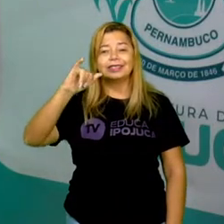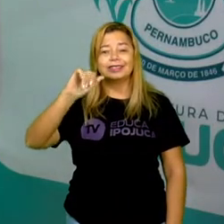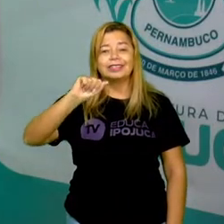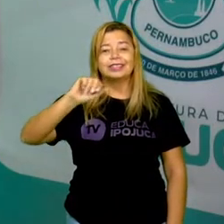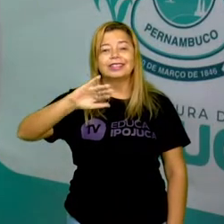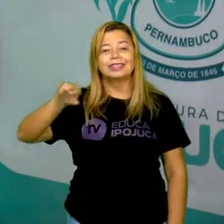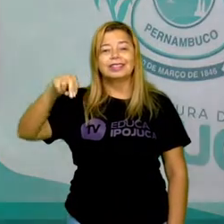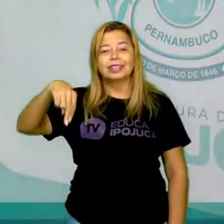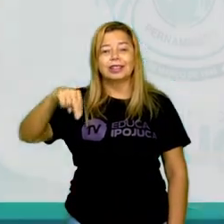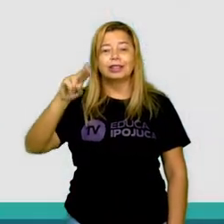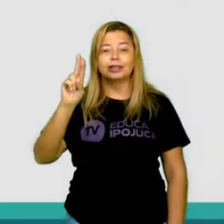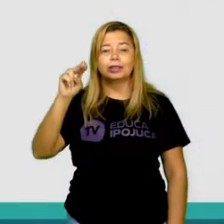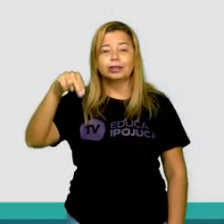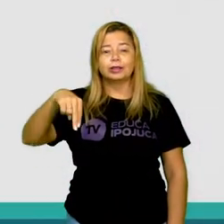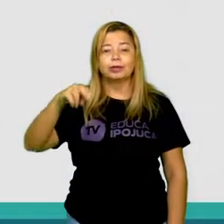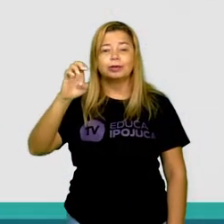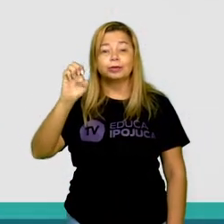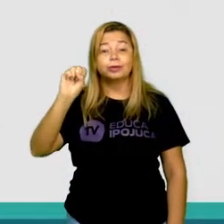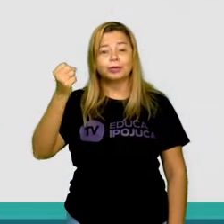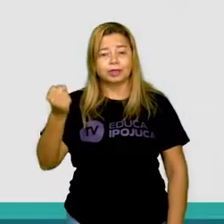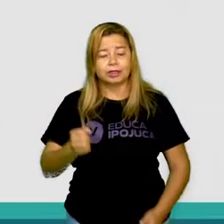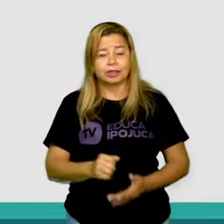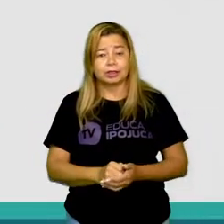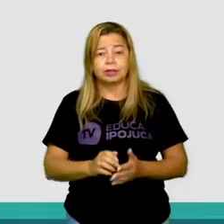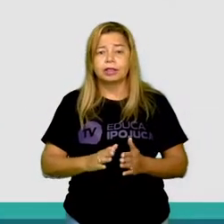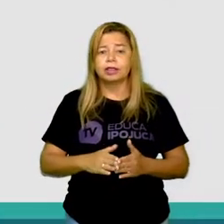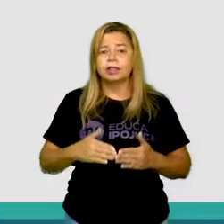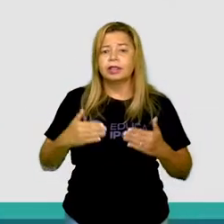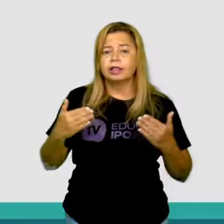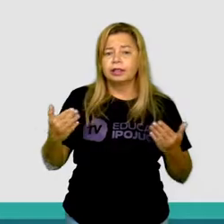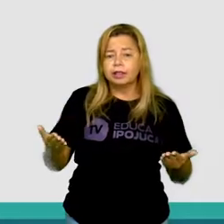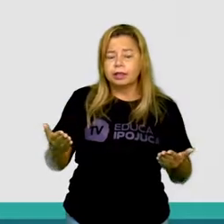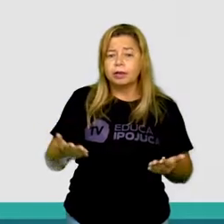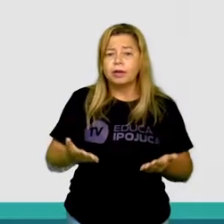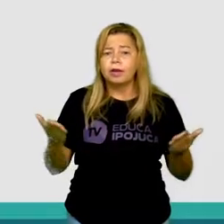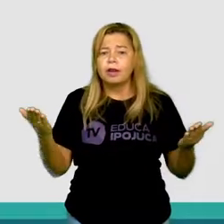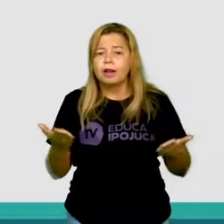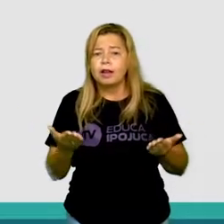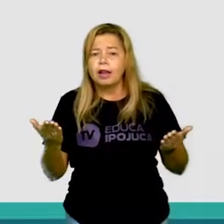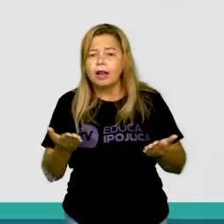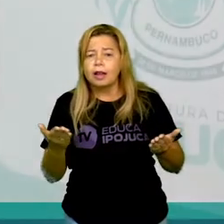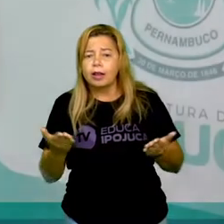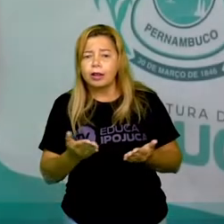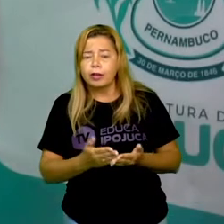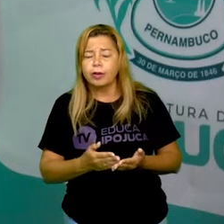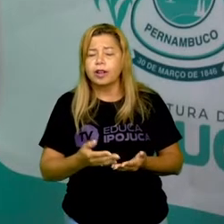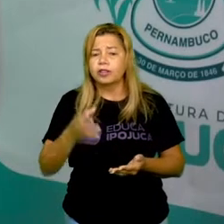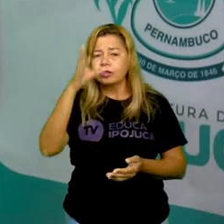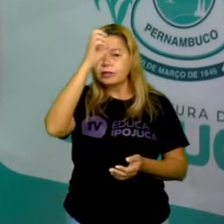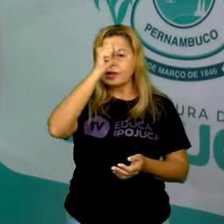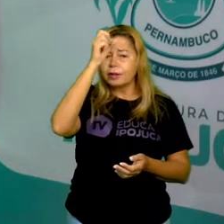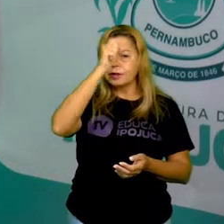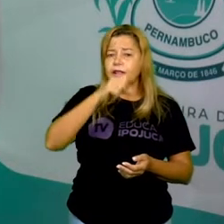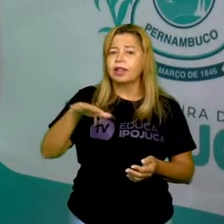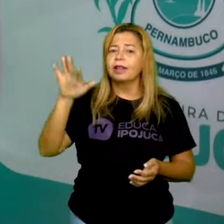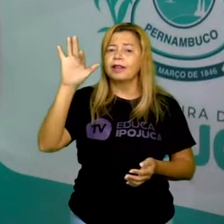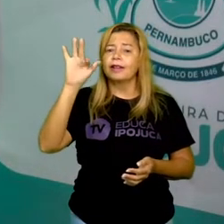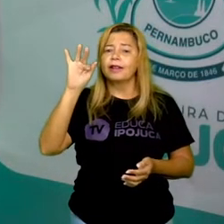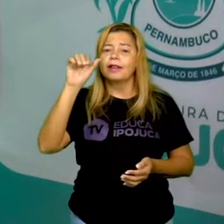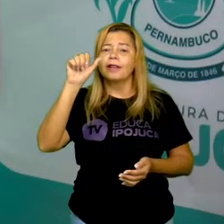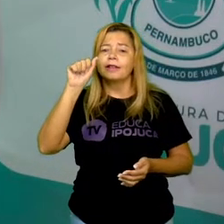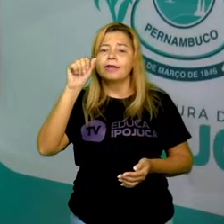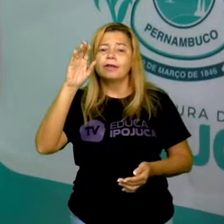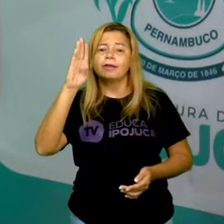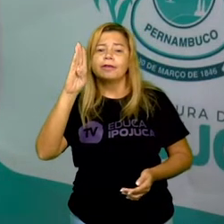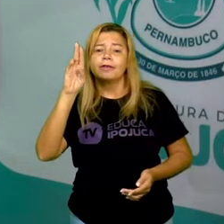nossa aula de hoje é Confabulando, a vez e a hora da fábula. Mas, antes de irmos ao tema da nossa aula de